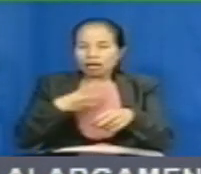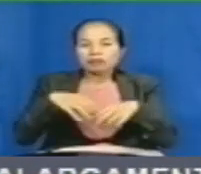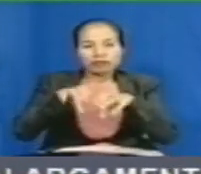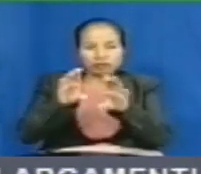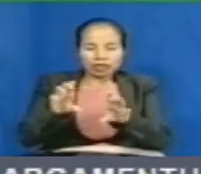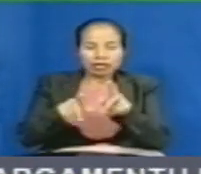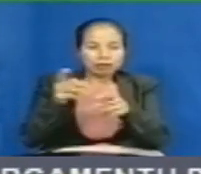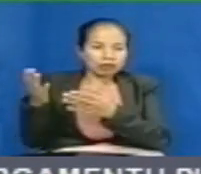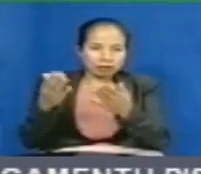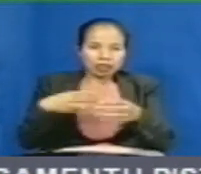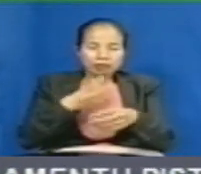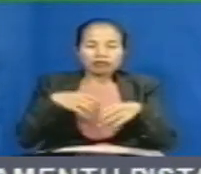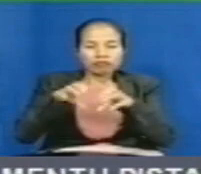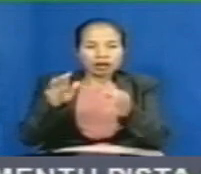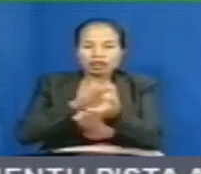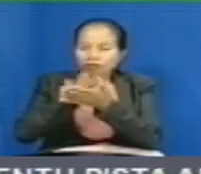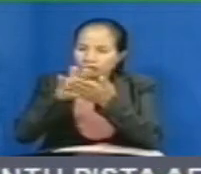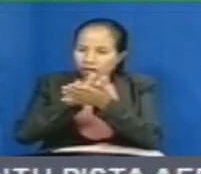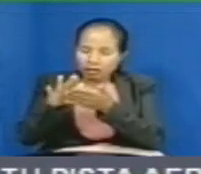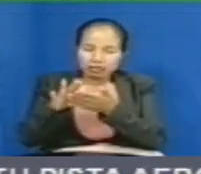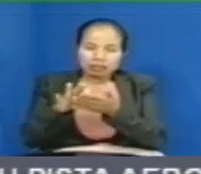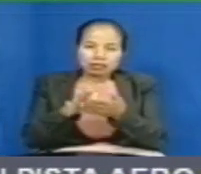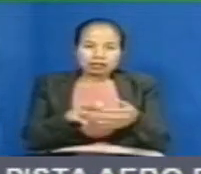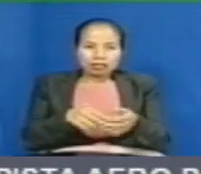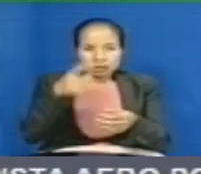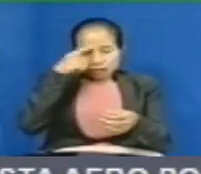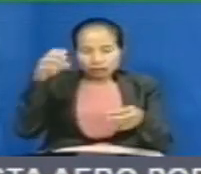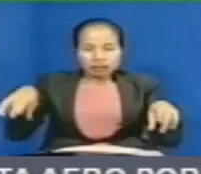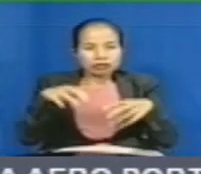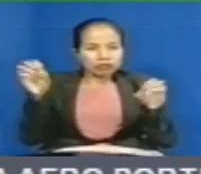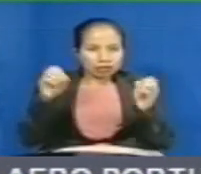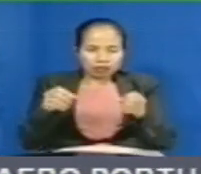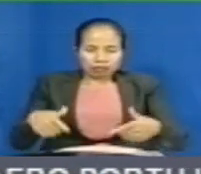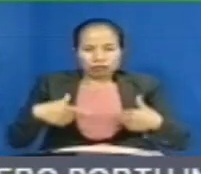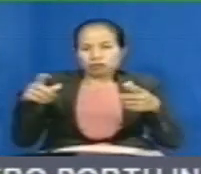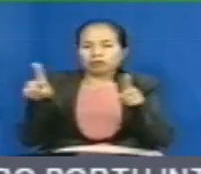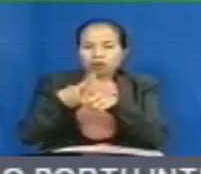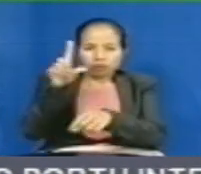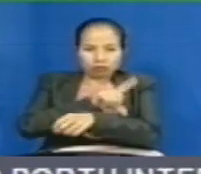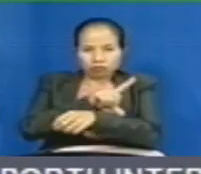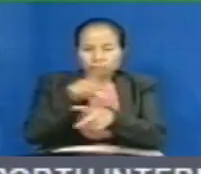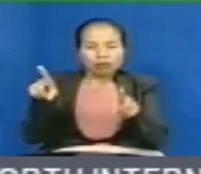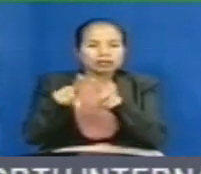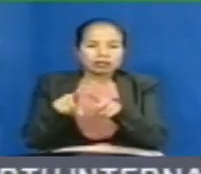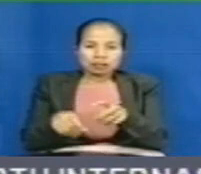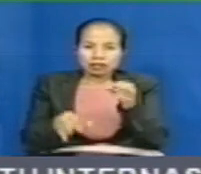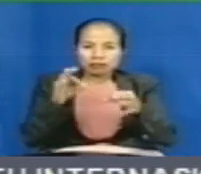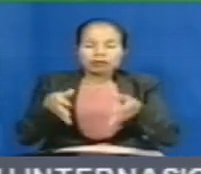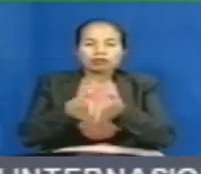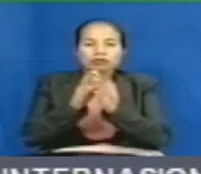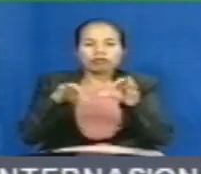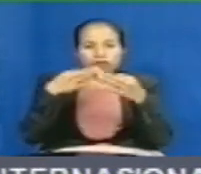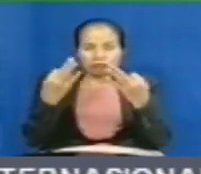Tan ami va ami ma fase, hamos. Tan servizu la jana itan moris mai dani ona. Nungla sitatu ba itan familia mos